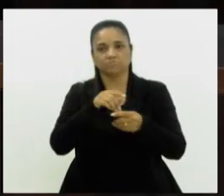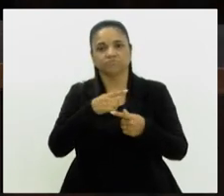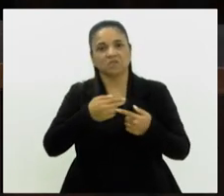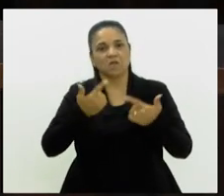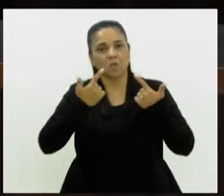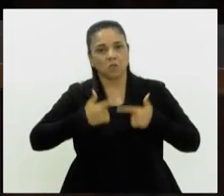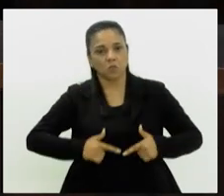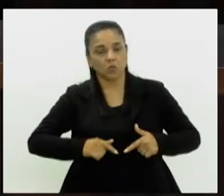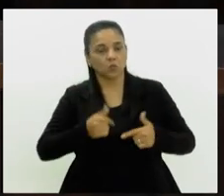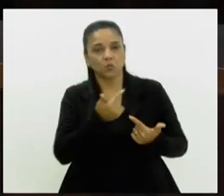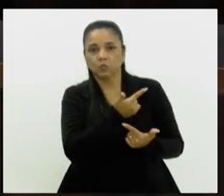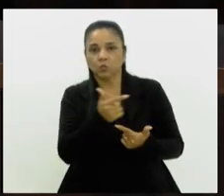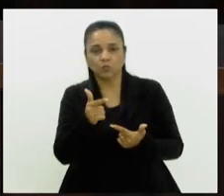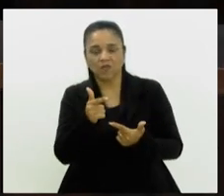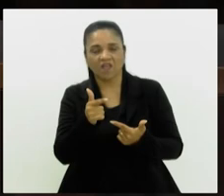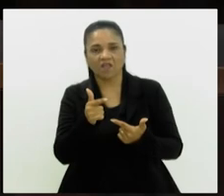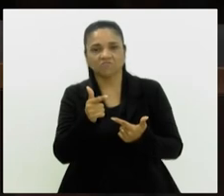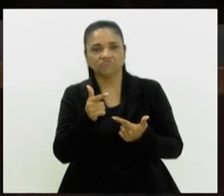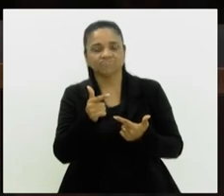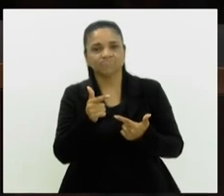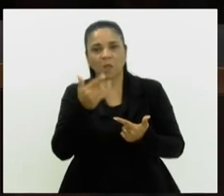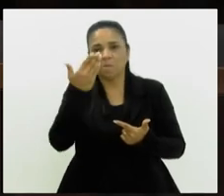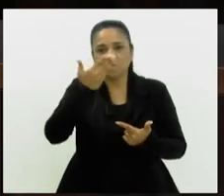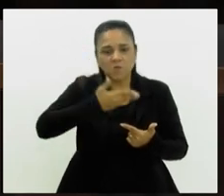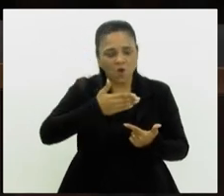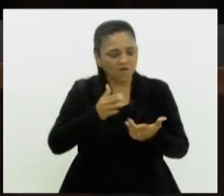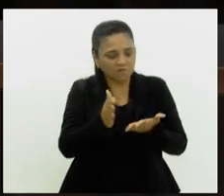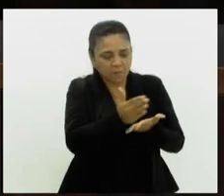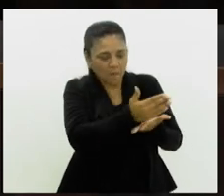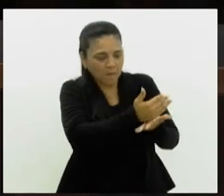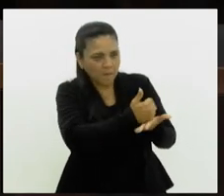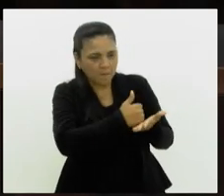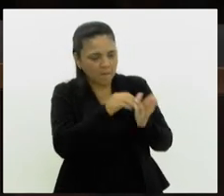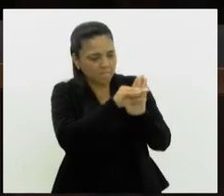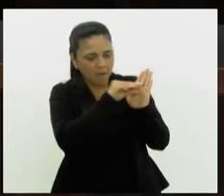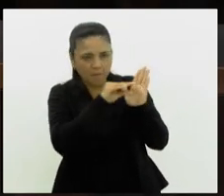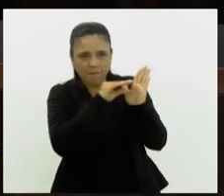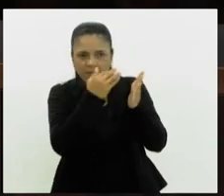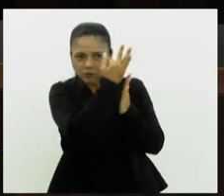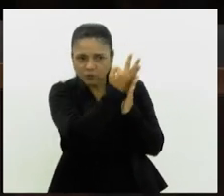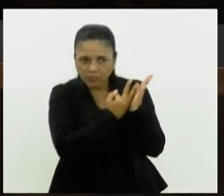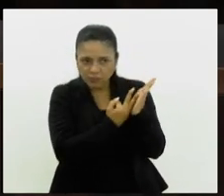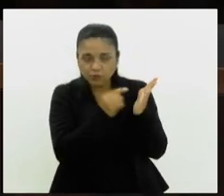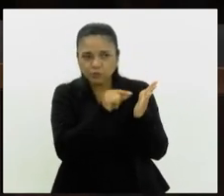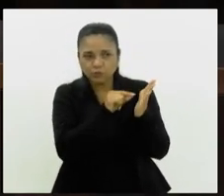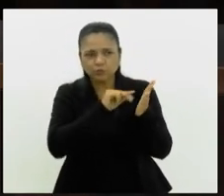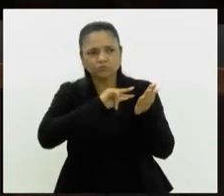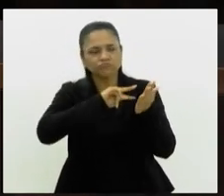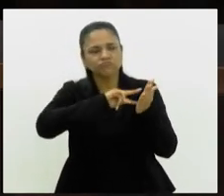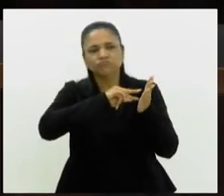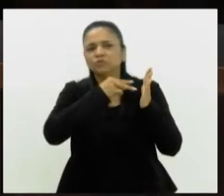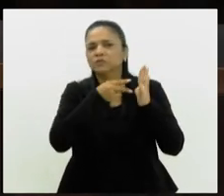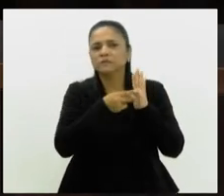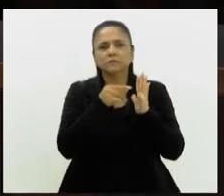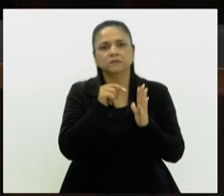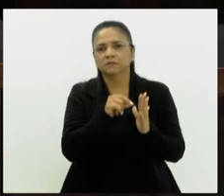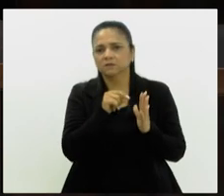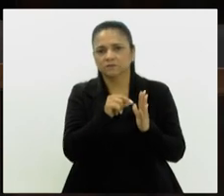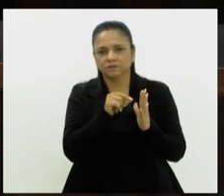elementos suficientes aqui para a gente entender o que, que significa